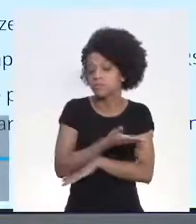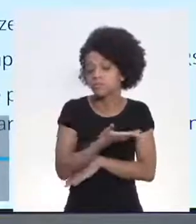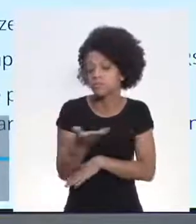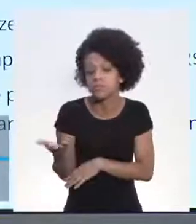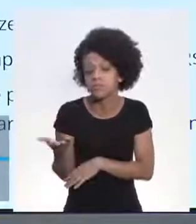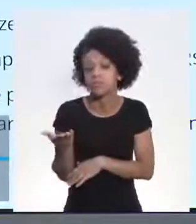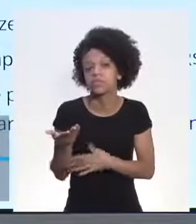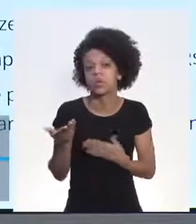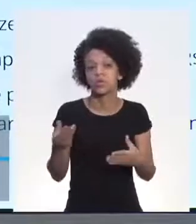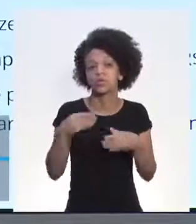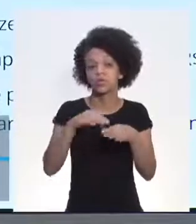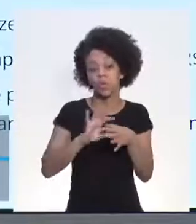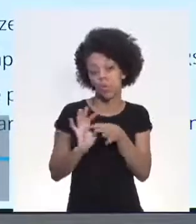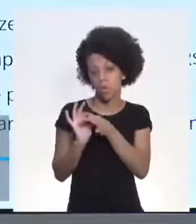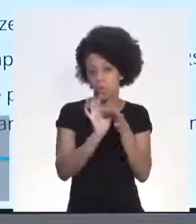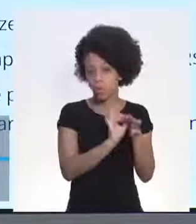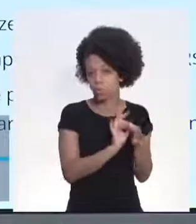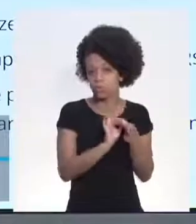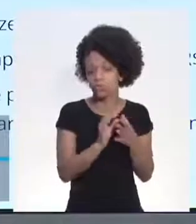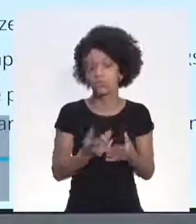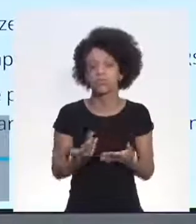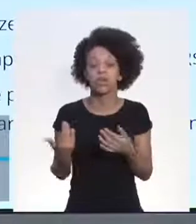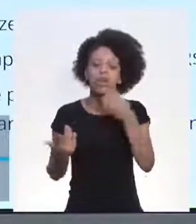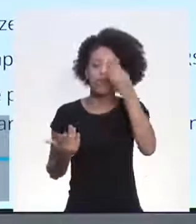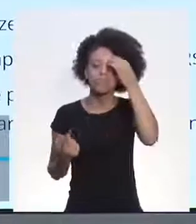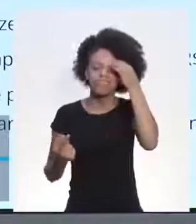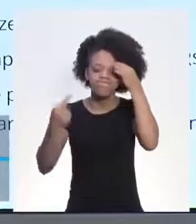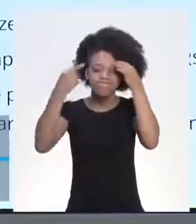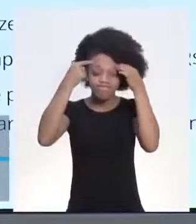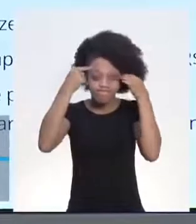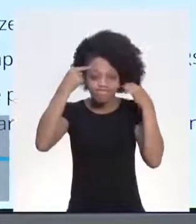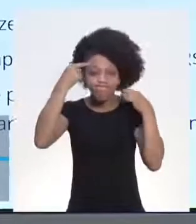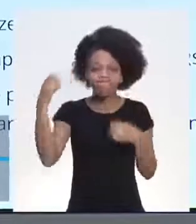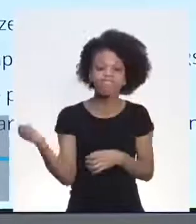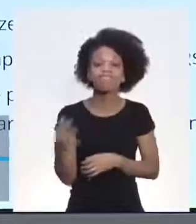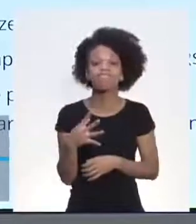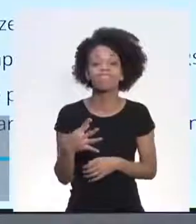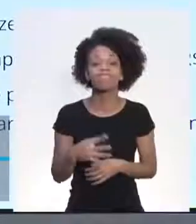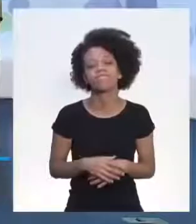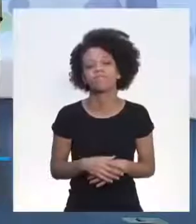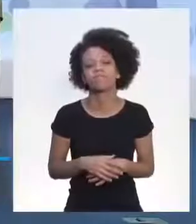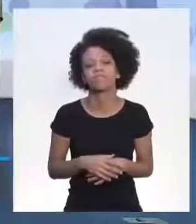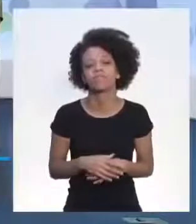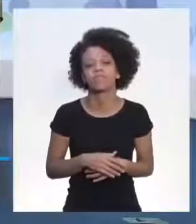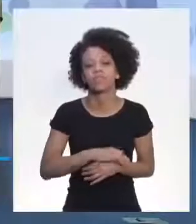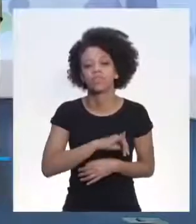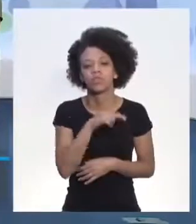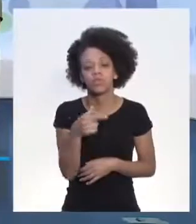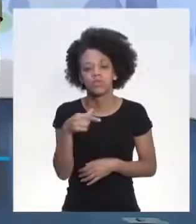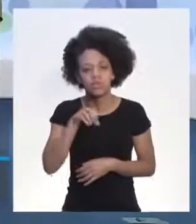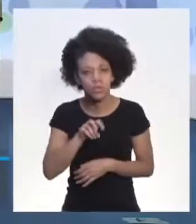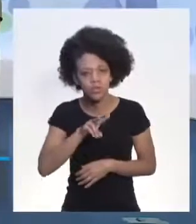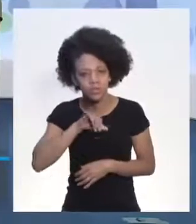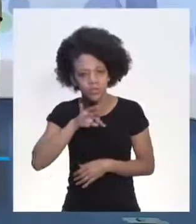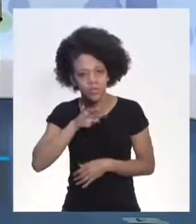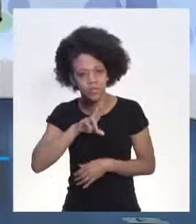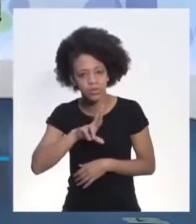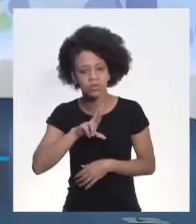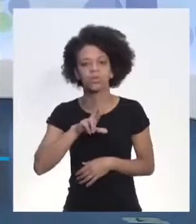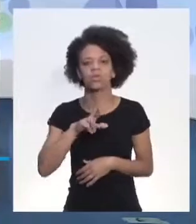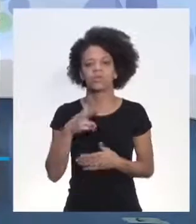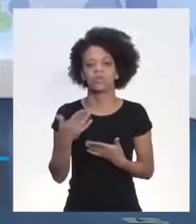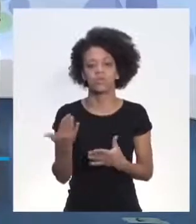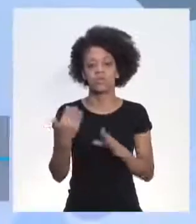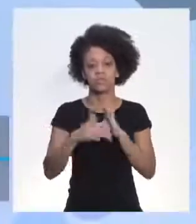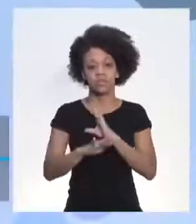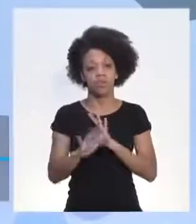aí no contexto, colocar aí a criatividade de vocês nesse contexto. E o João Vitor acabou de colocar aqui que ele